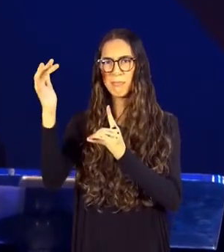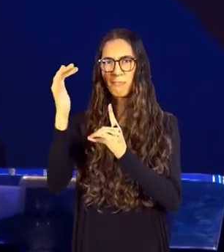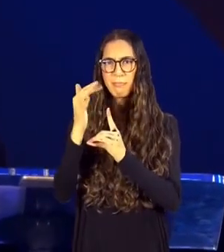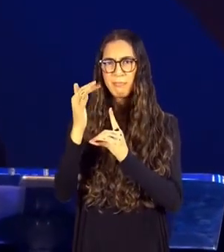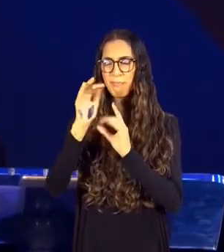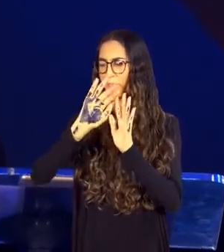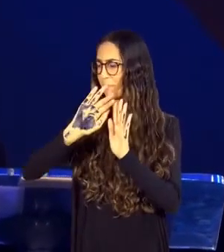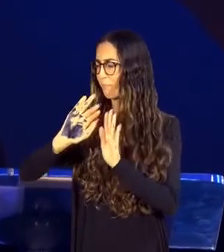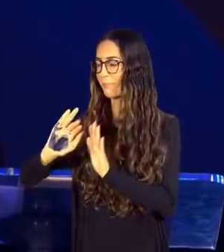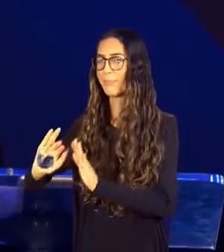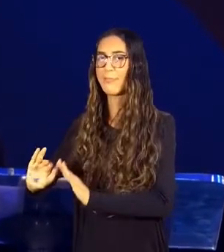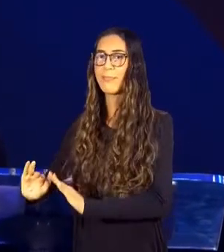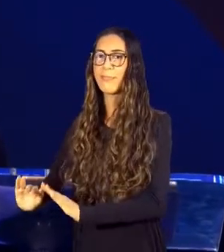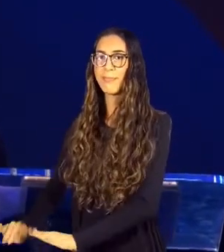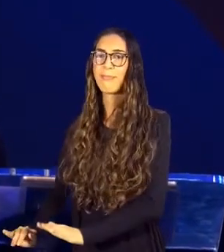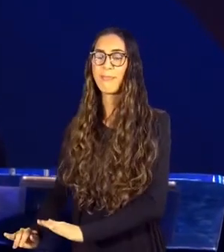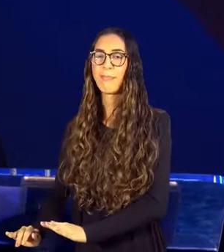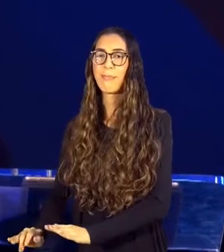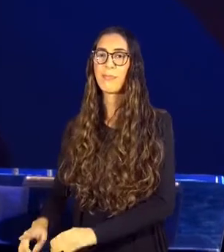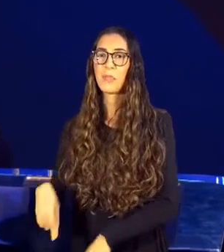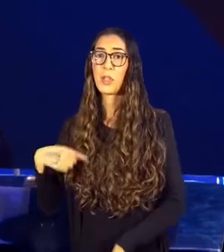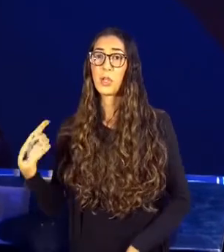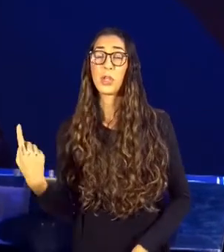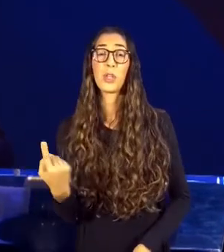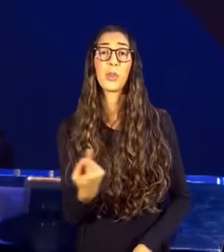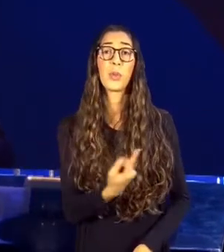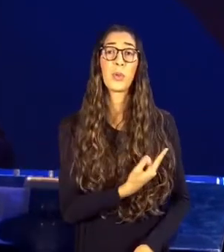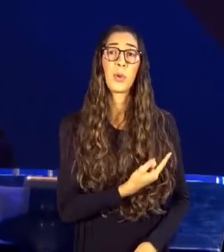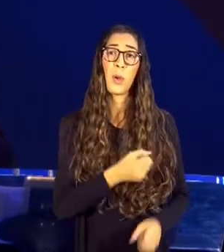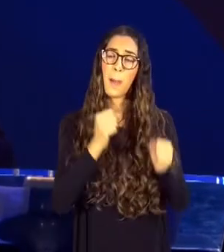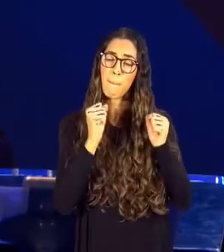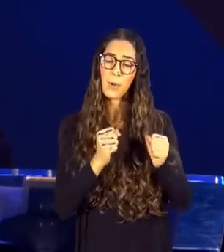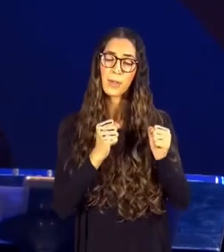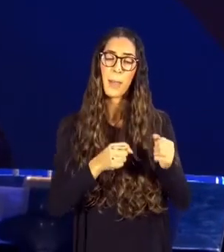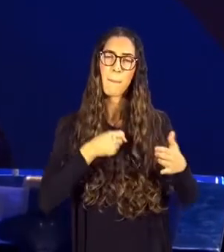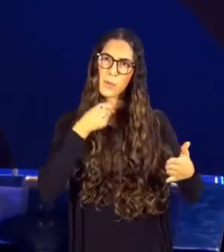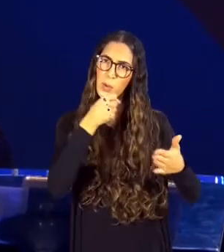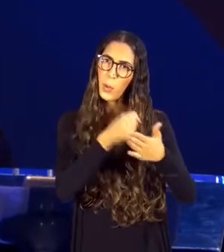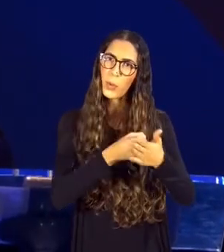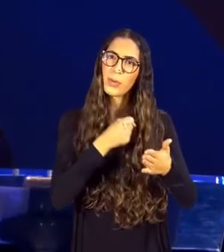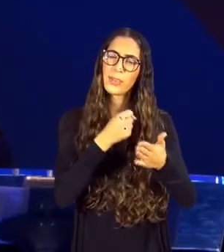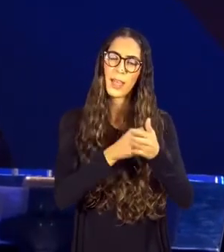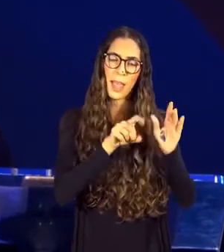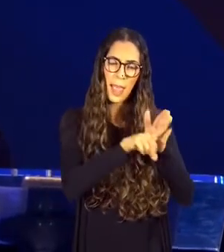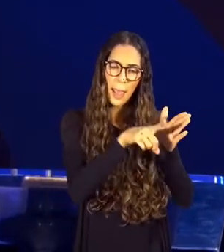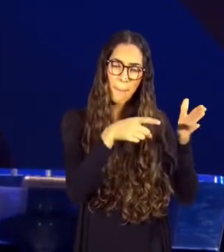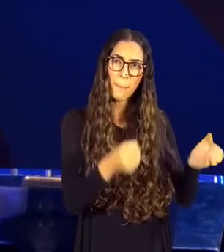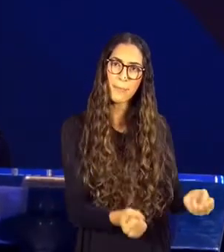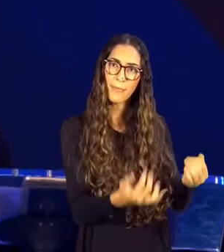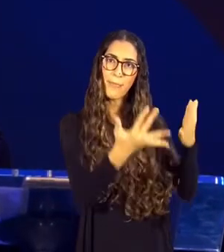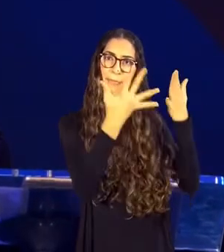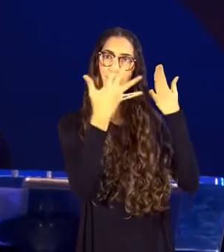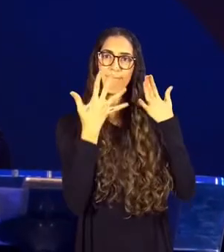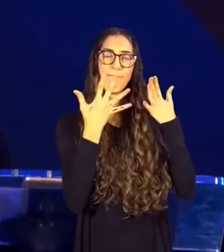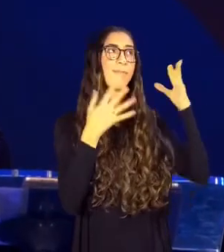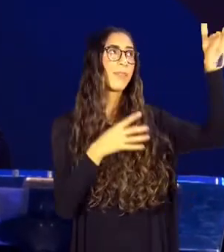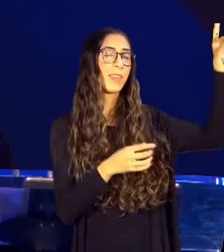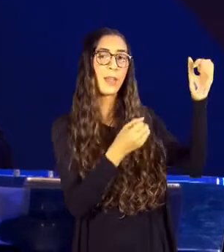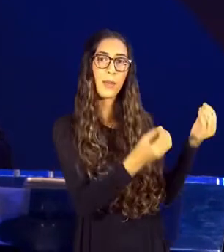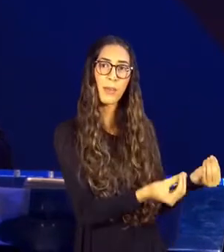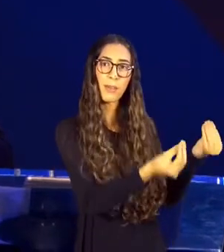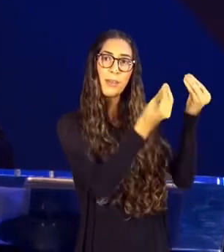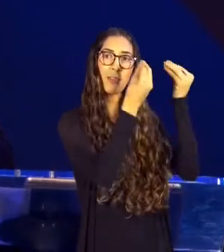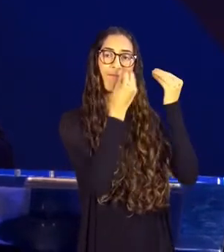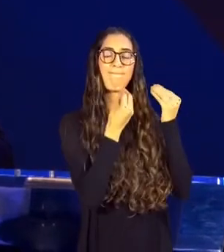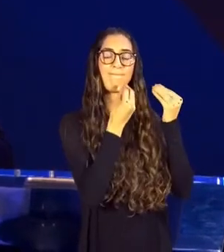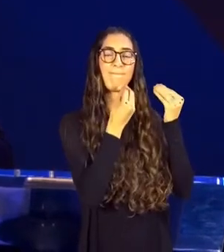inflamados satânicos, mas nós podemos combater com a palavra de Deus. Nós temos armas poderosas em Deus para